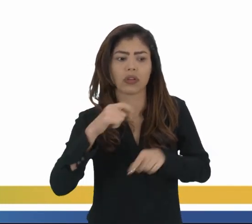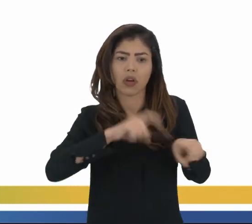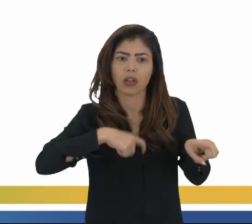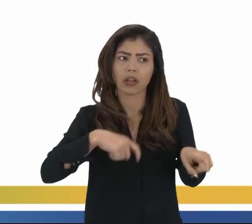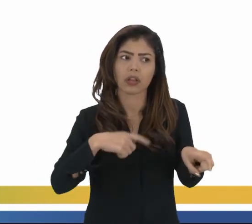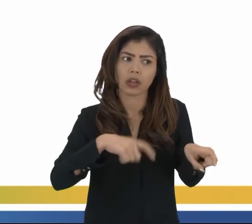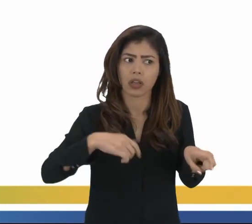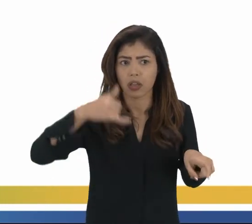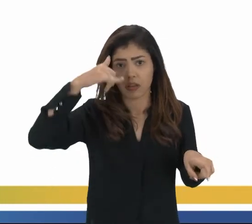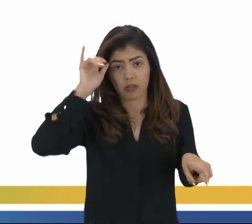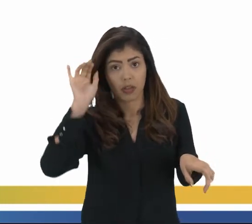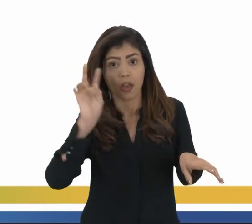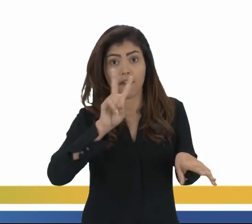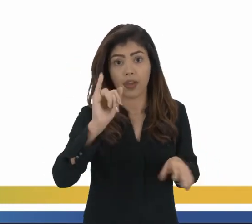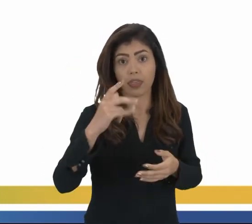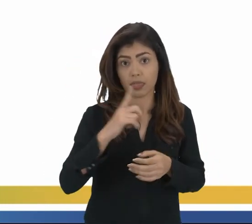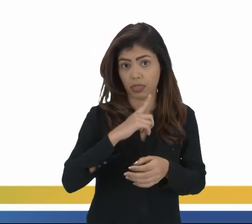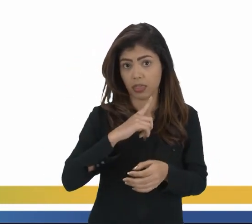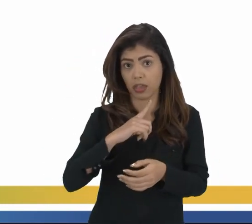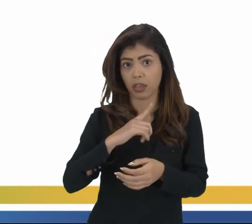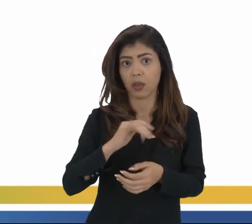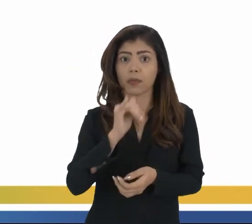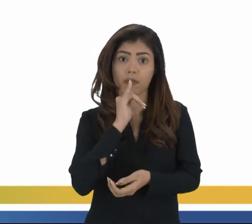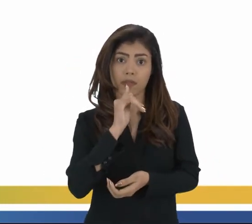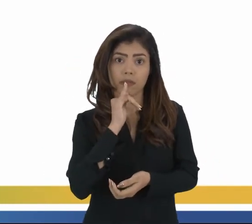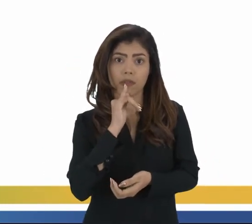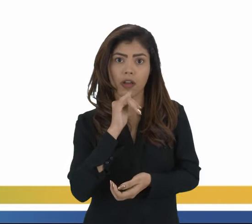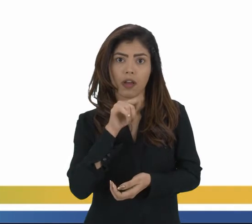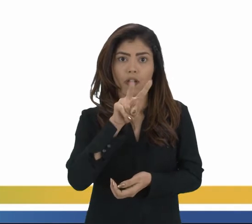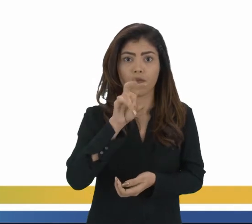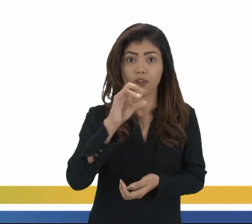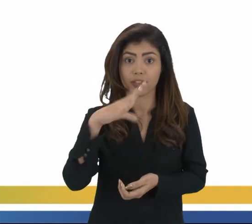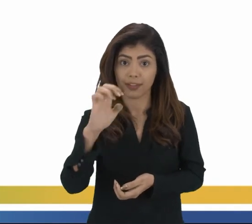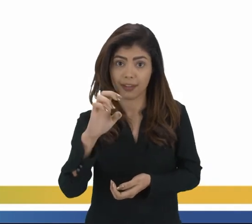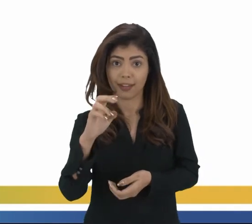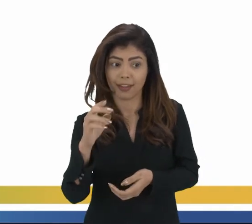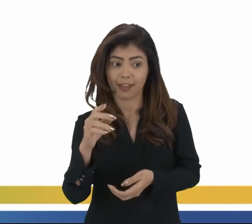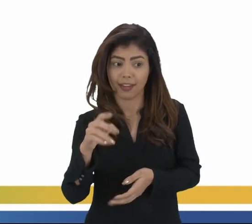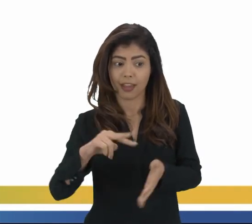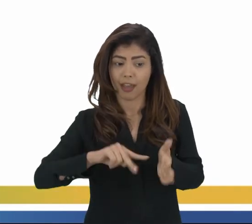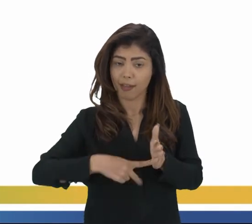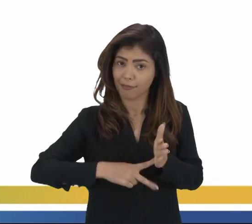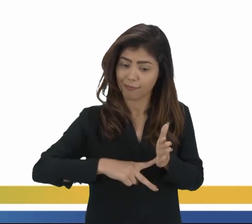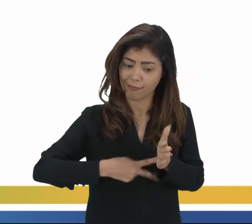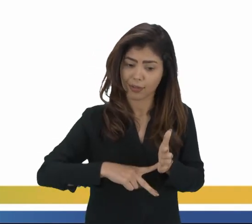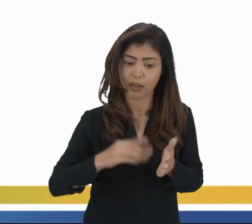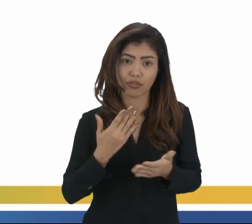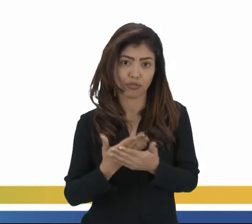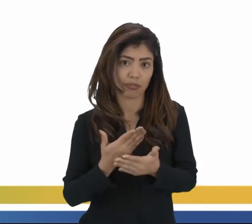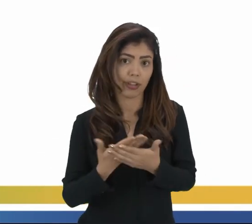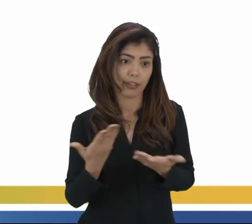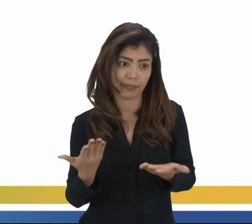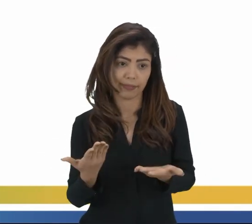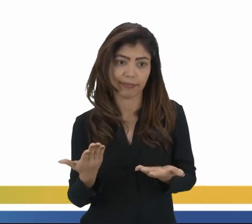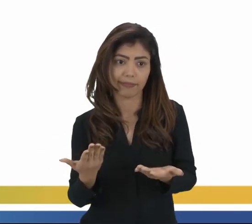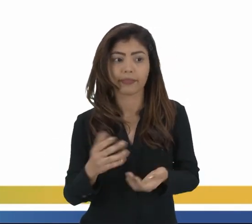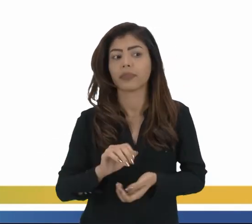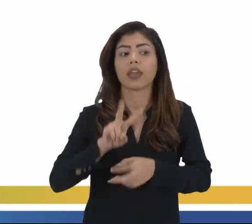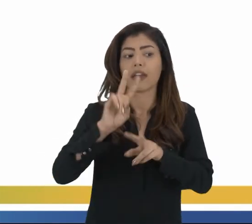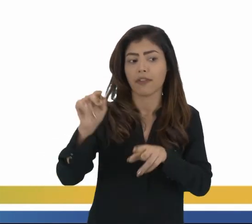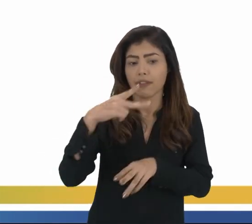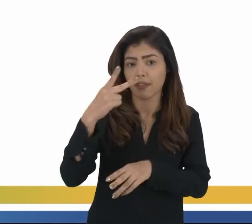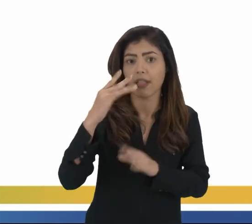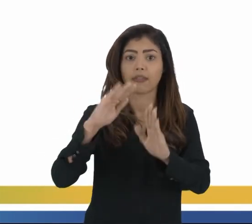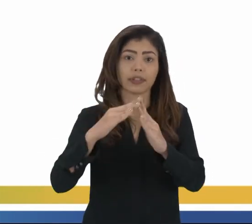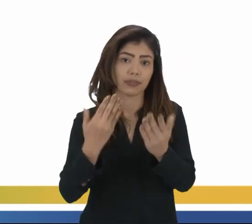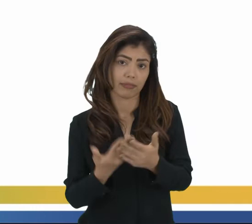rural, vai ter uma variação linguística, por exemplo, de você que tem a oportunidade de estar numa escola estudando. Ele vai falar de